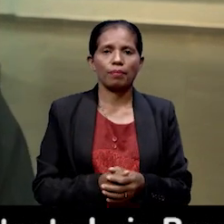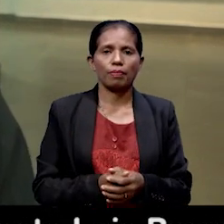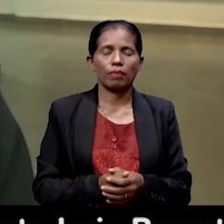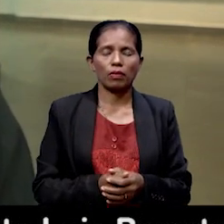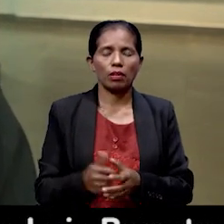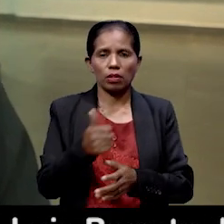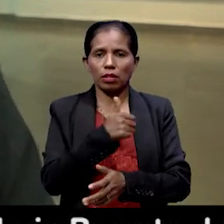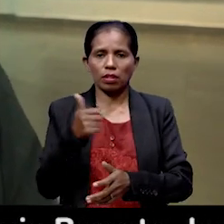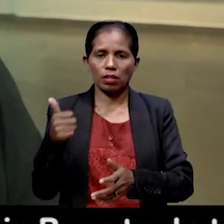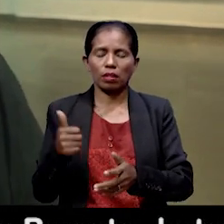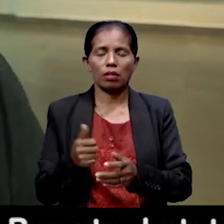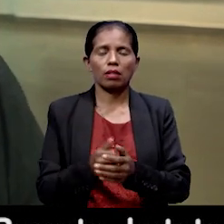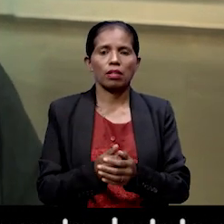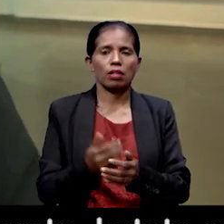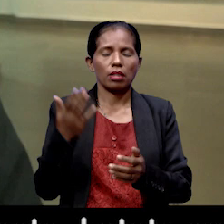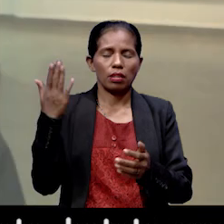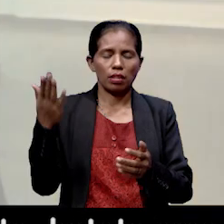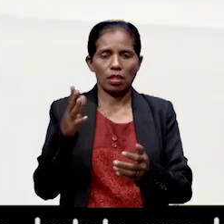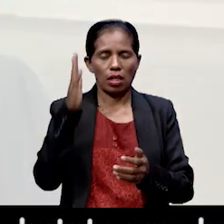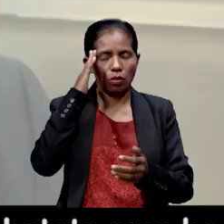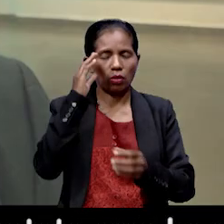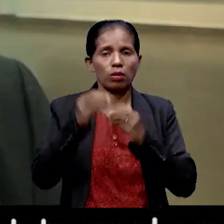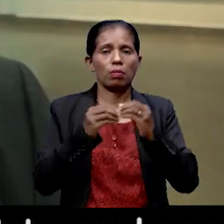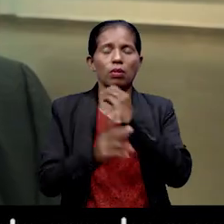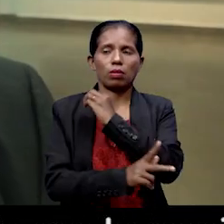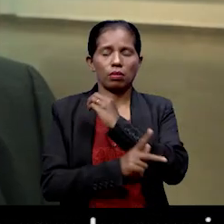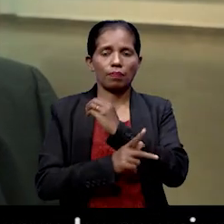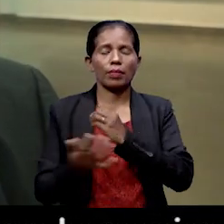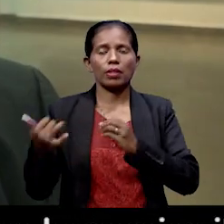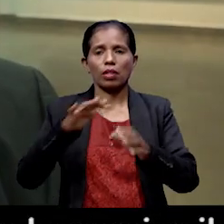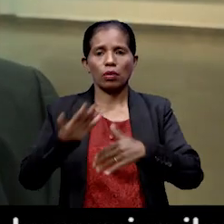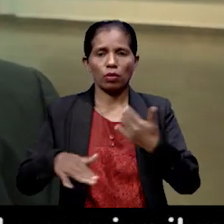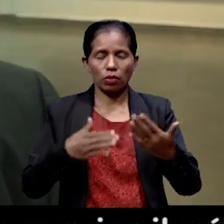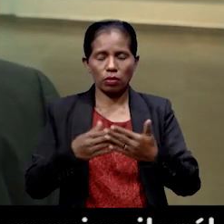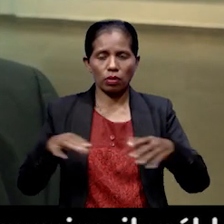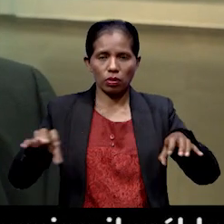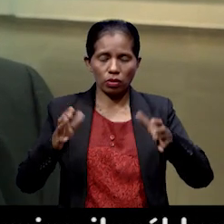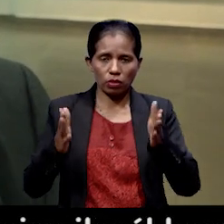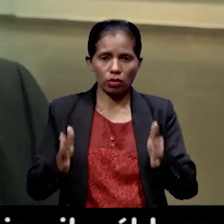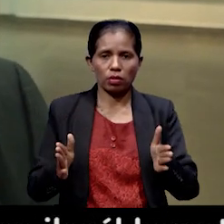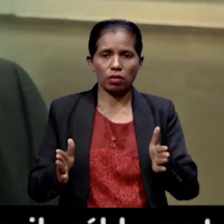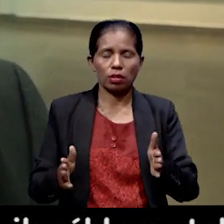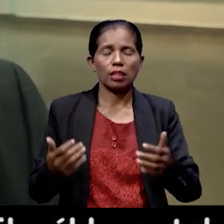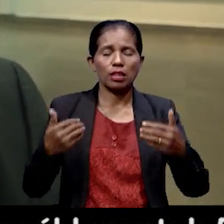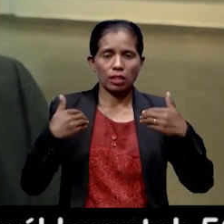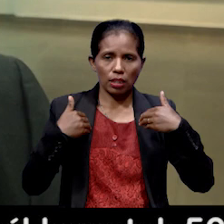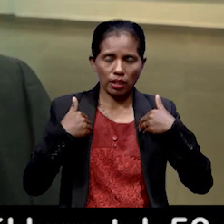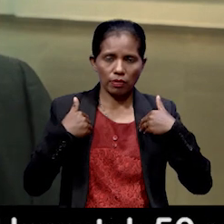Sira Sarcelo, que não vê mais que relacionamento com a corrupção. Mas Sira, o todo agente e funcionários públicos, Sira não vê a cargo